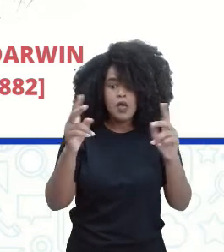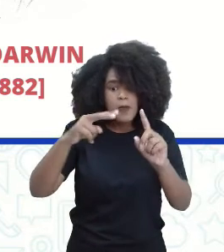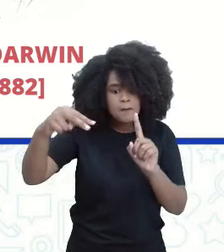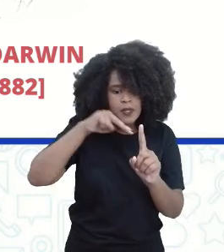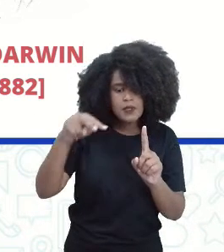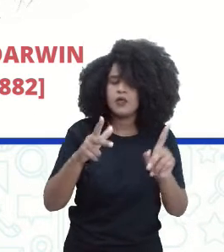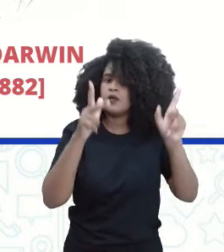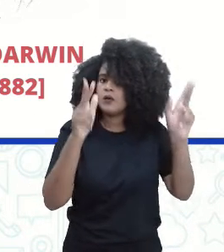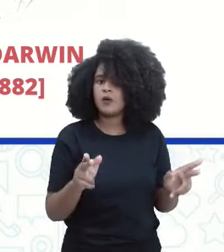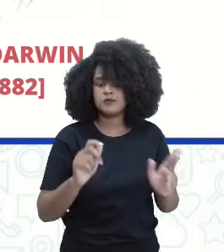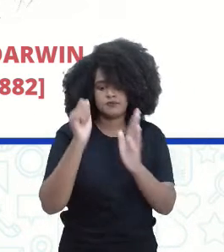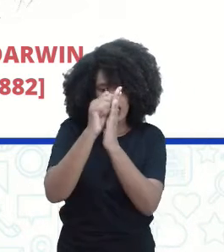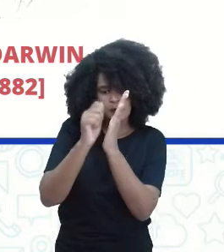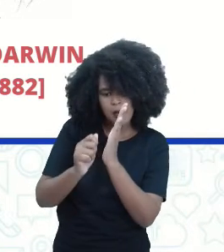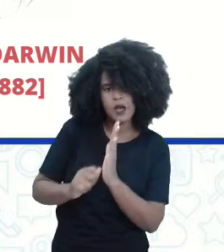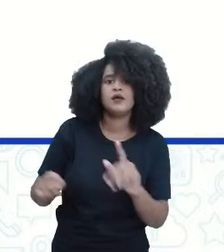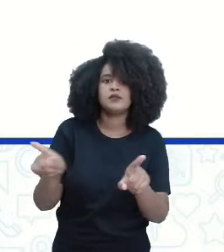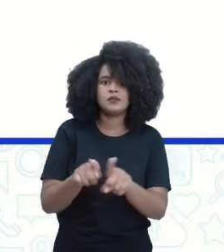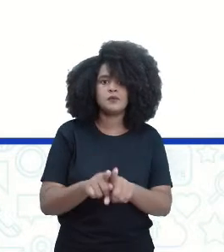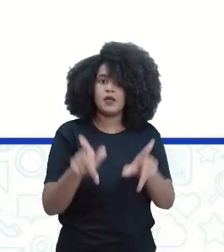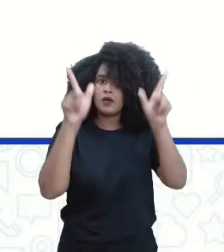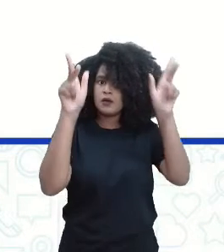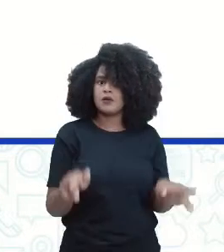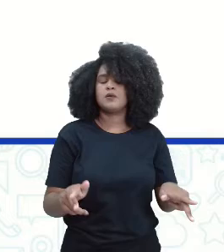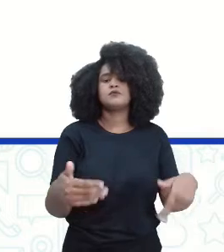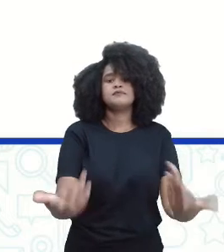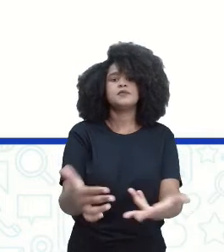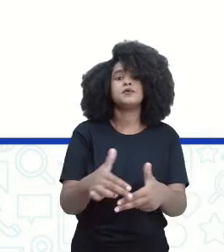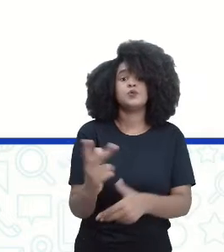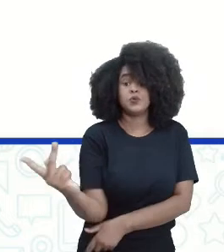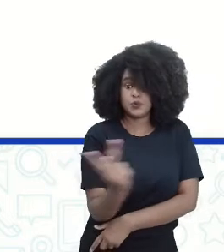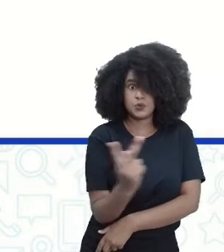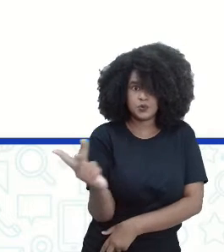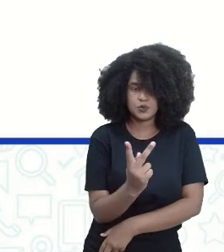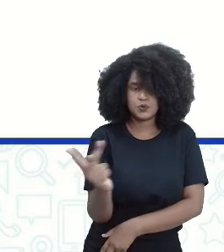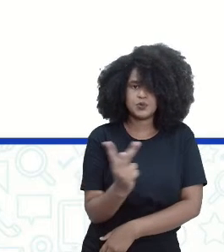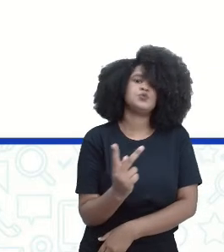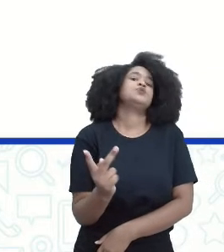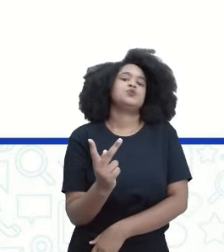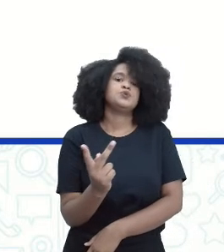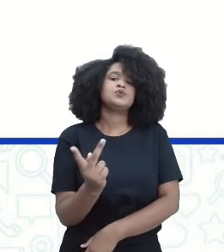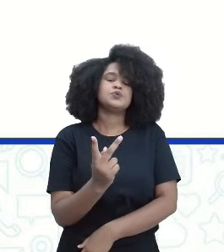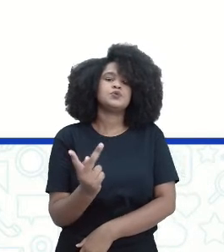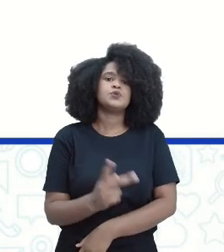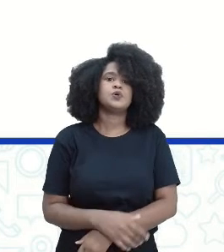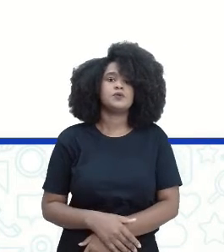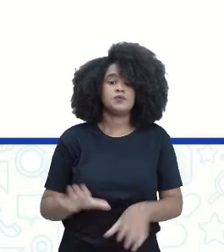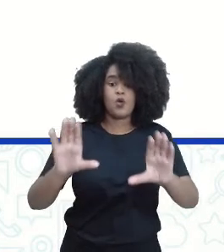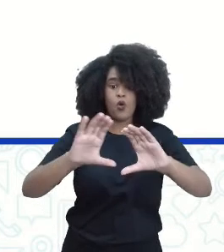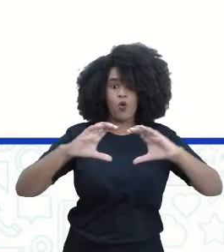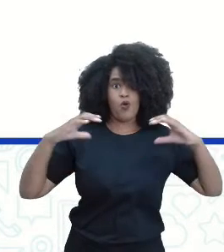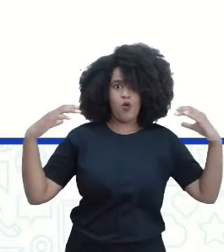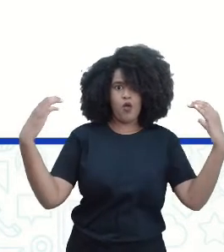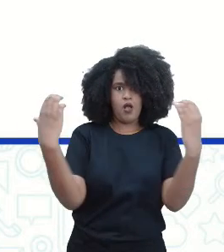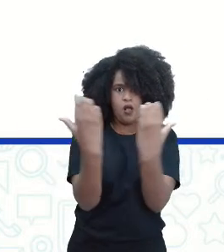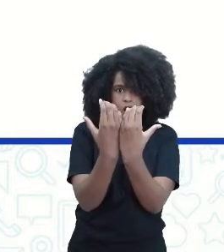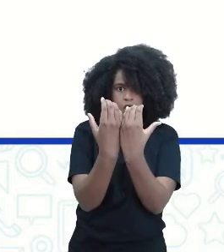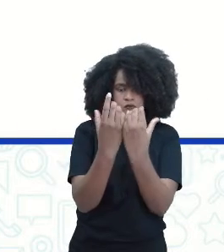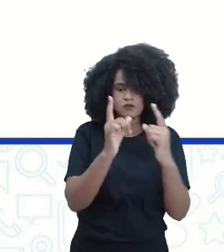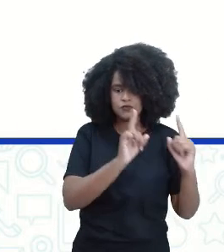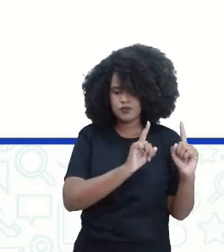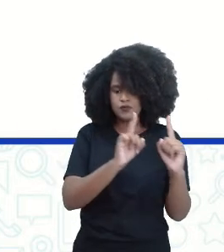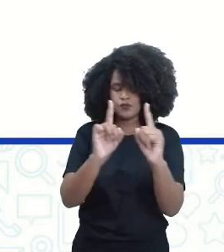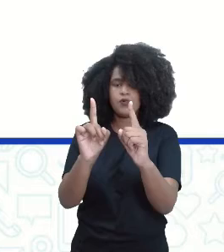e escrevemos, né? Então, os dois, né, num congresso, né, num encontro da